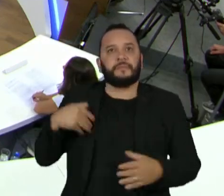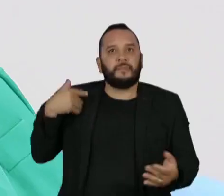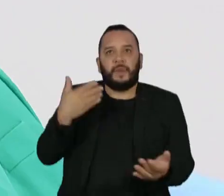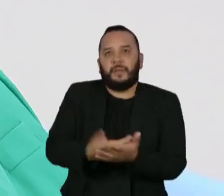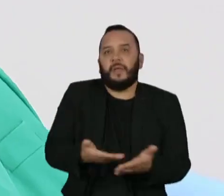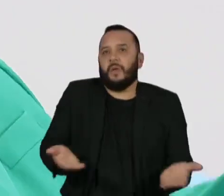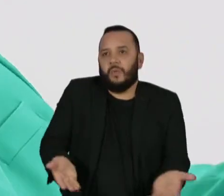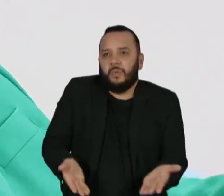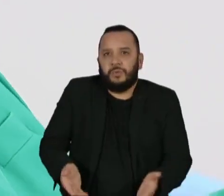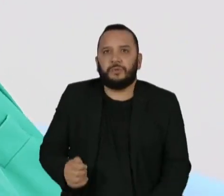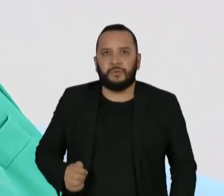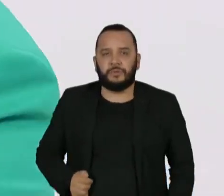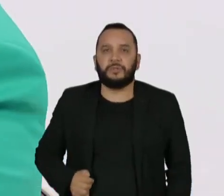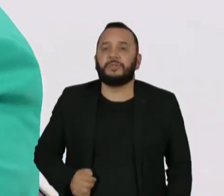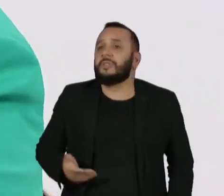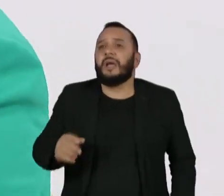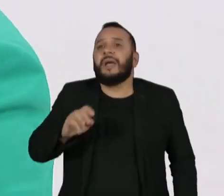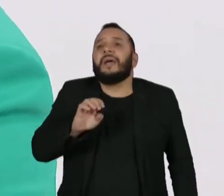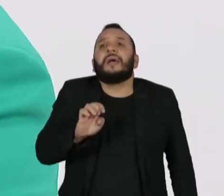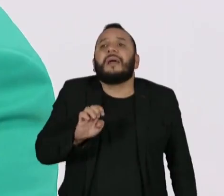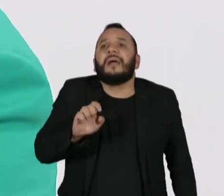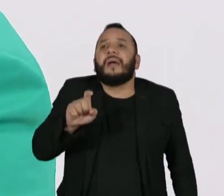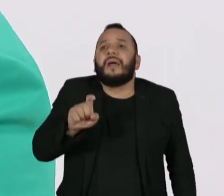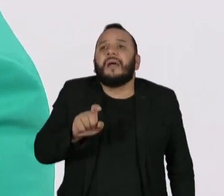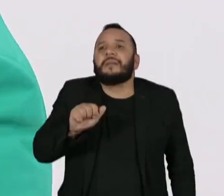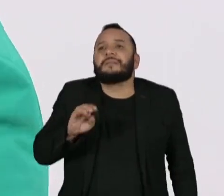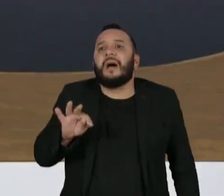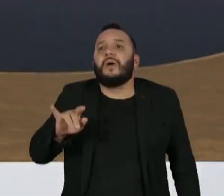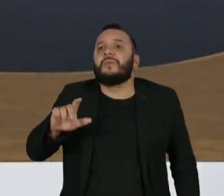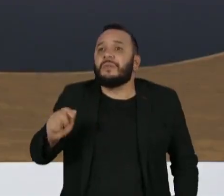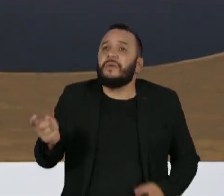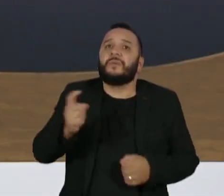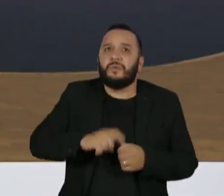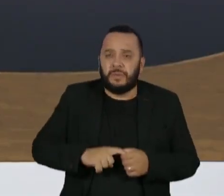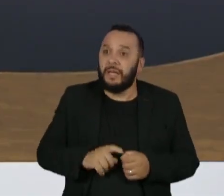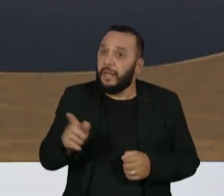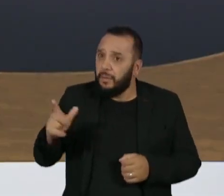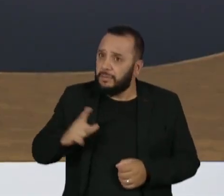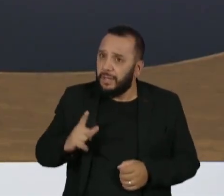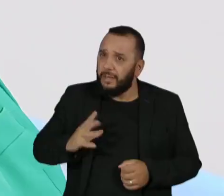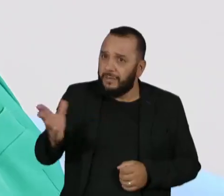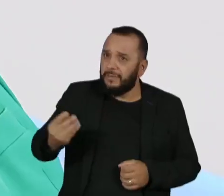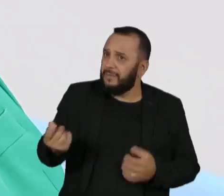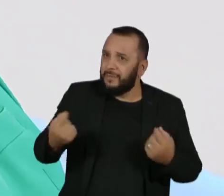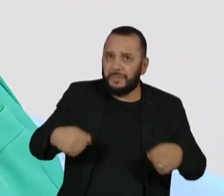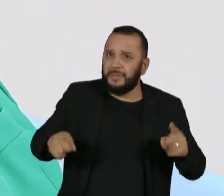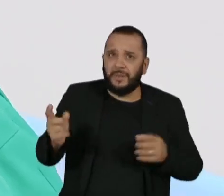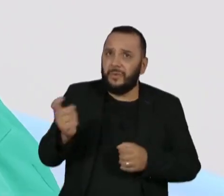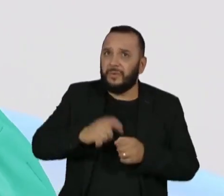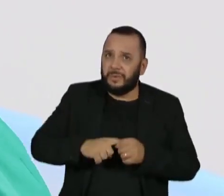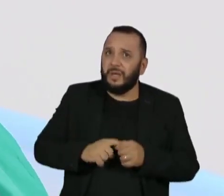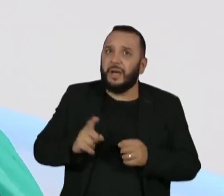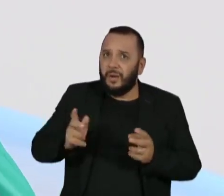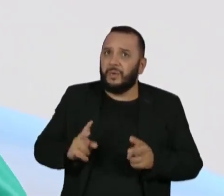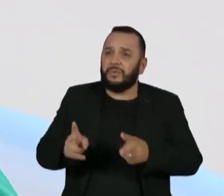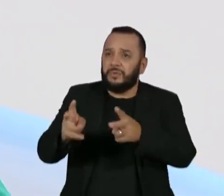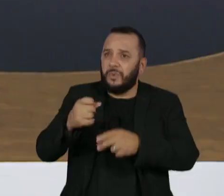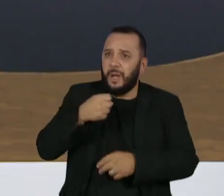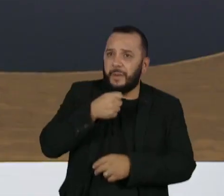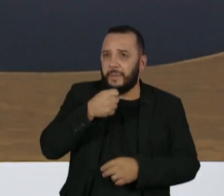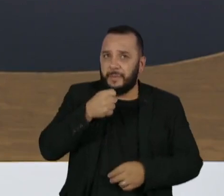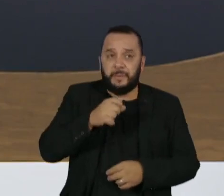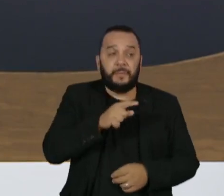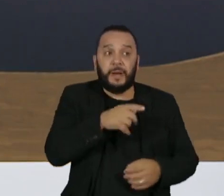hoje a pergunta, e o Exalta vai voltar, sim, não sim. Vai? Vai. O Exalta está aí, nem precisa voltar, o Exalta está continuando. Mas com